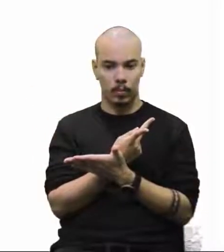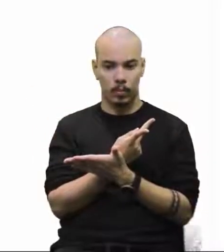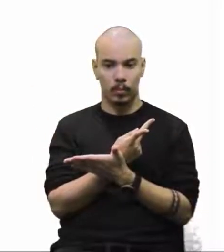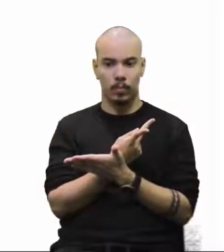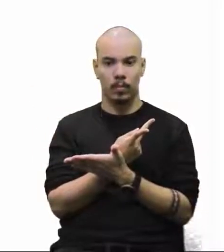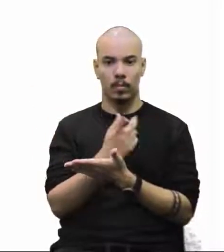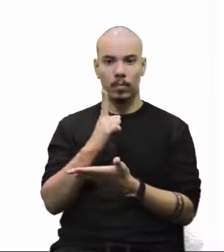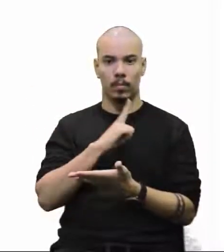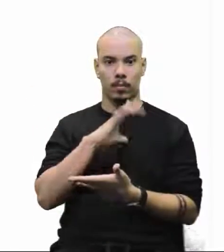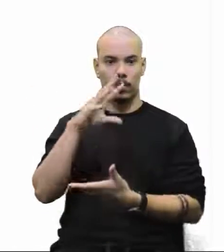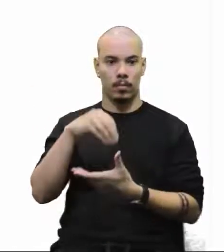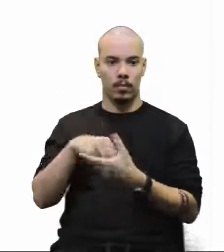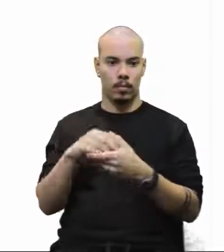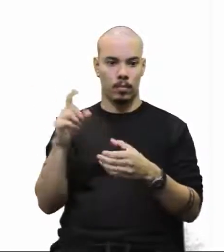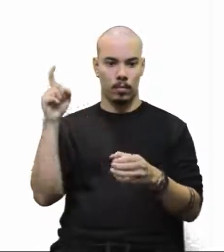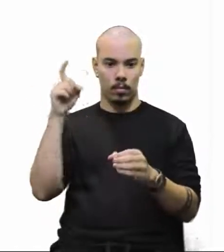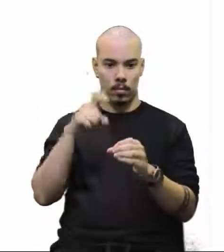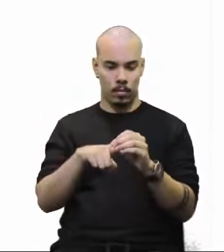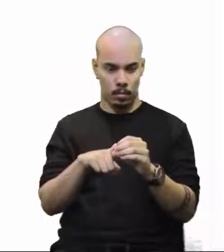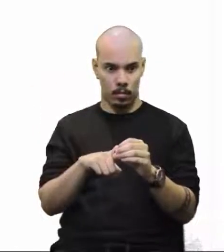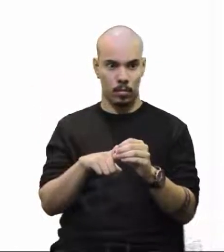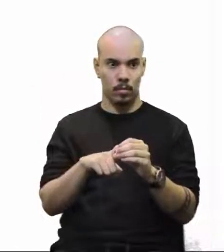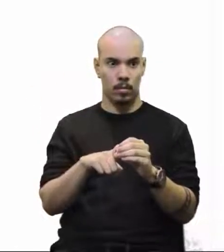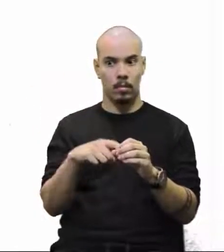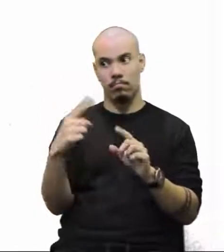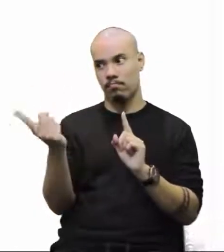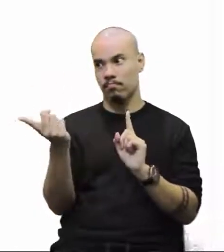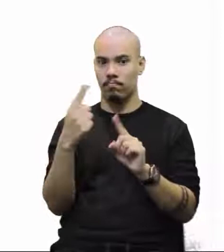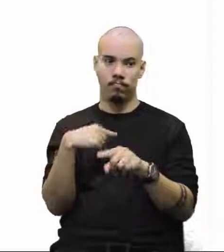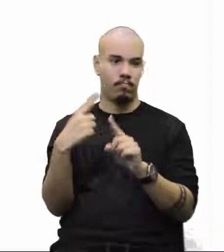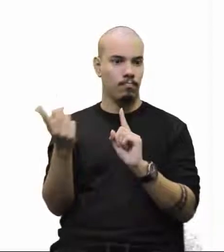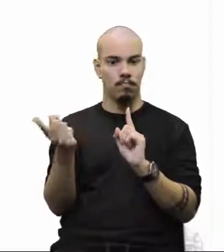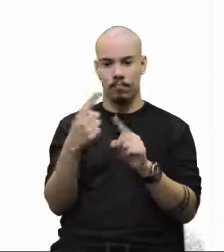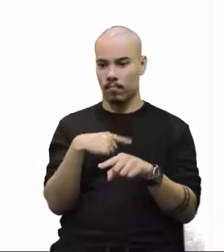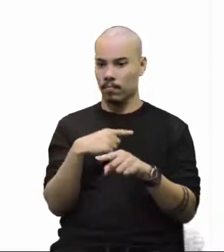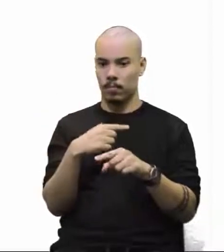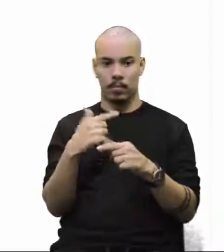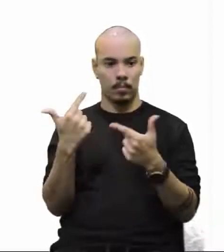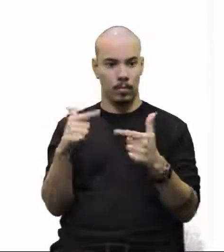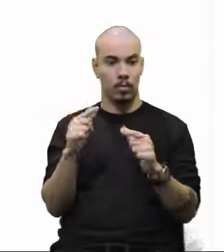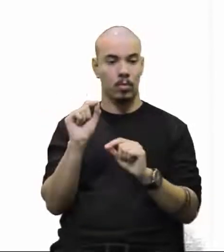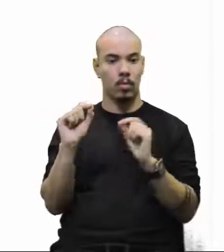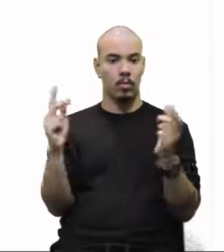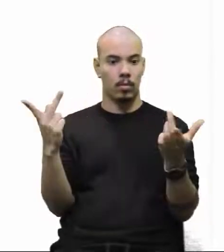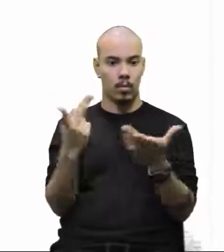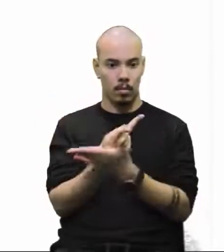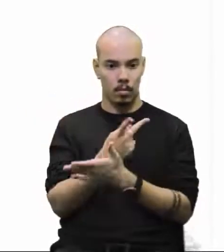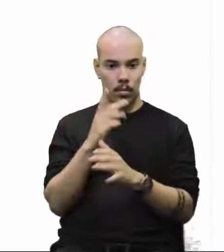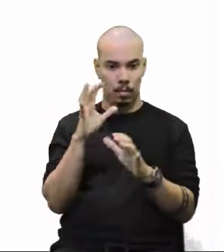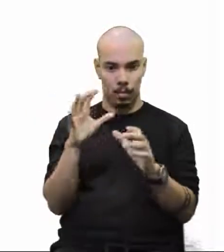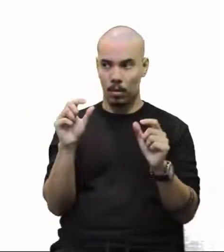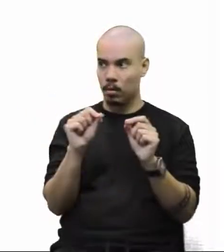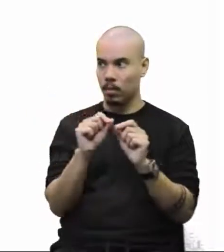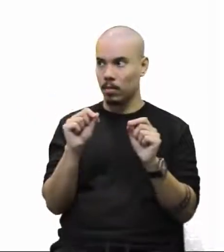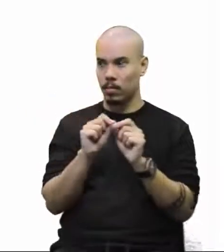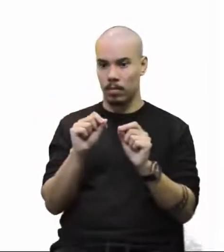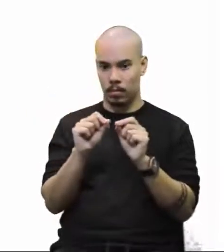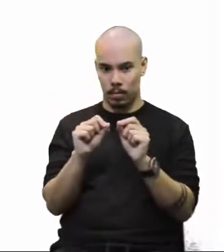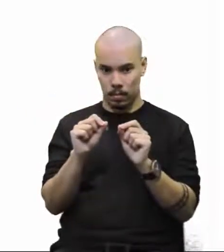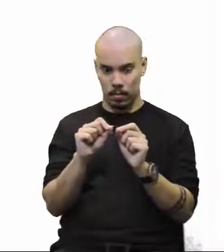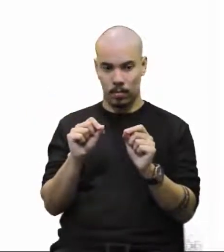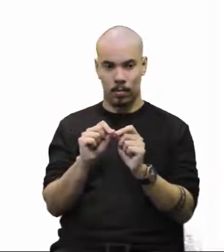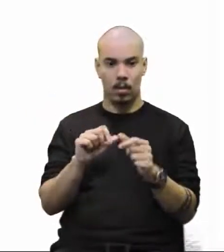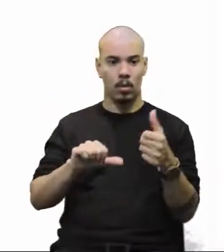Ele ia voltar, ele ia aí voltar e não ia ter. Aí o que acontece? Esse comutador faz com que